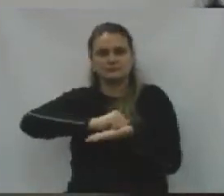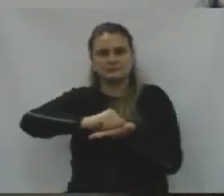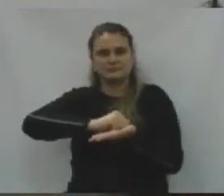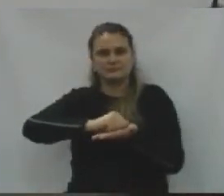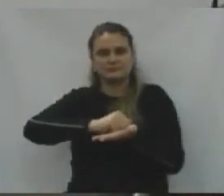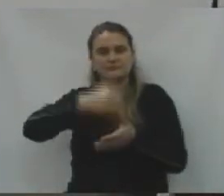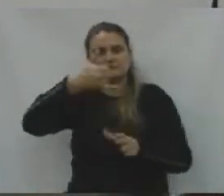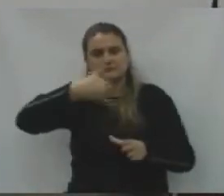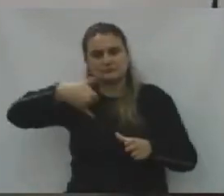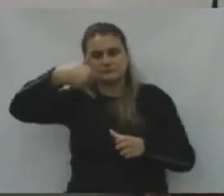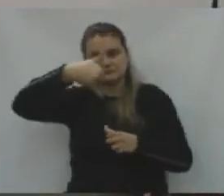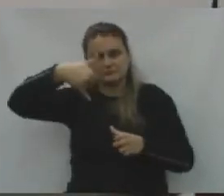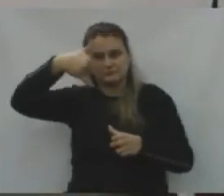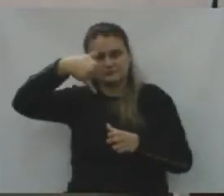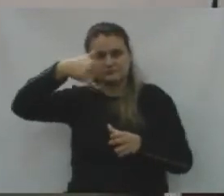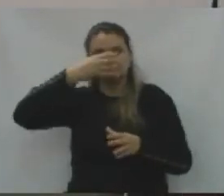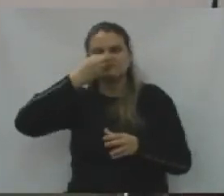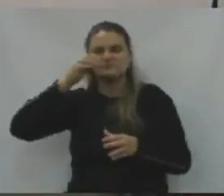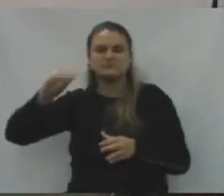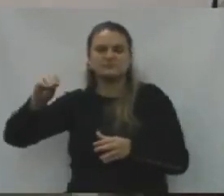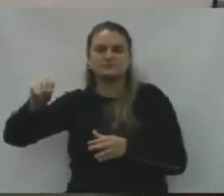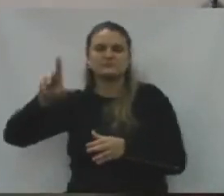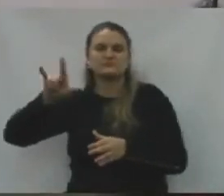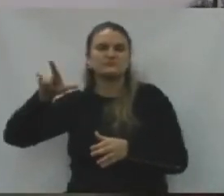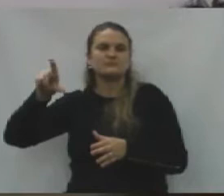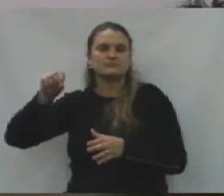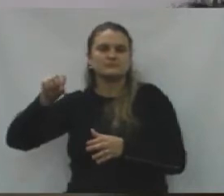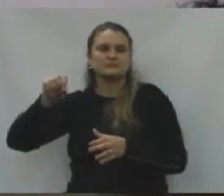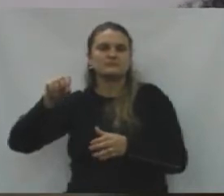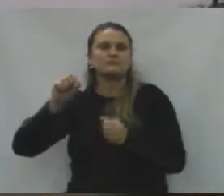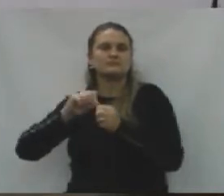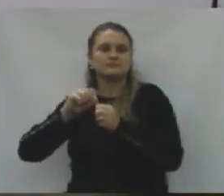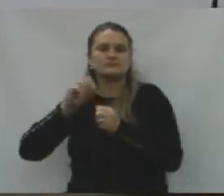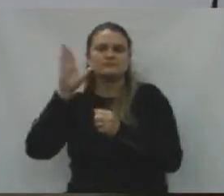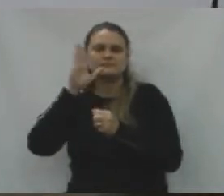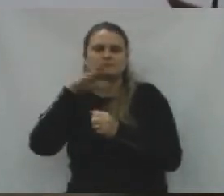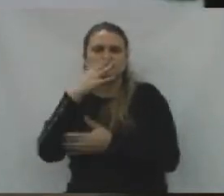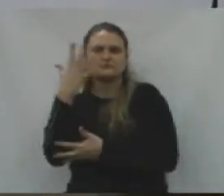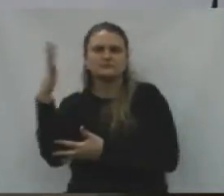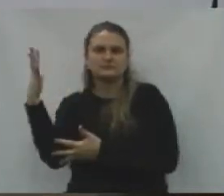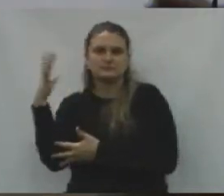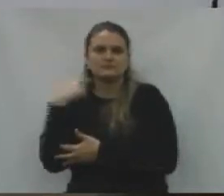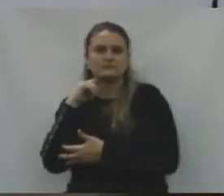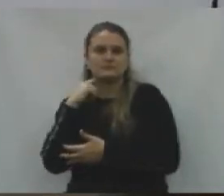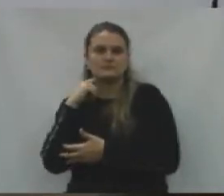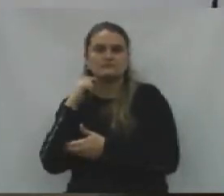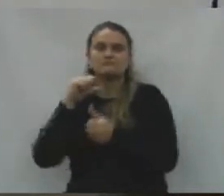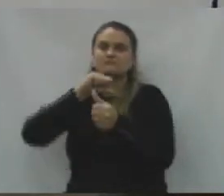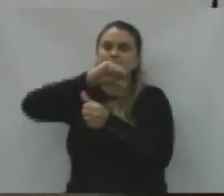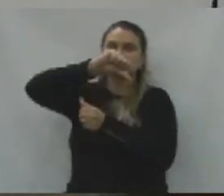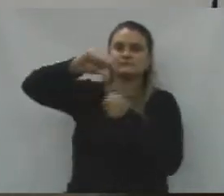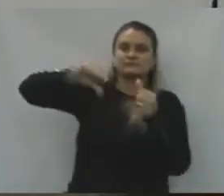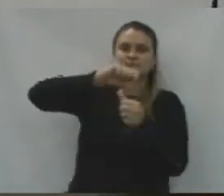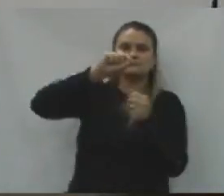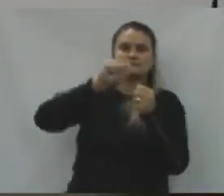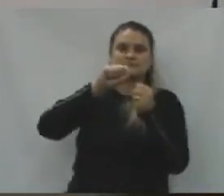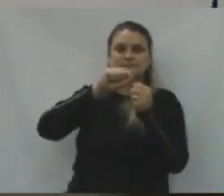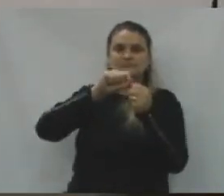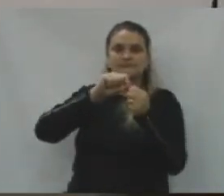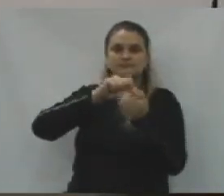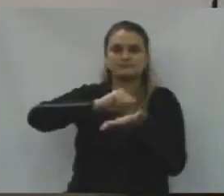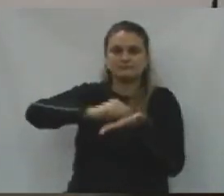interessante. O óleo, que seria desprezado e muitas vezes poderia poluir o nosso ambiente, é convertido em